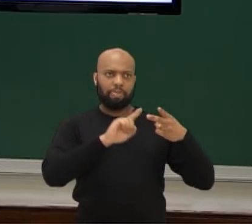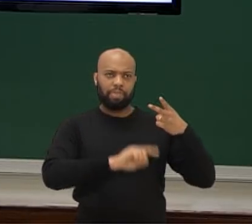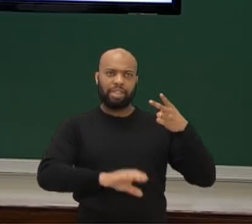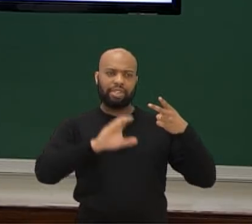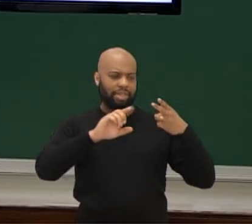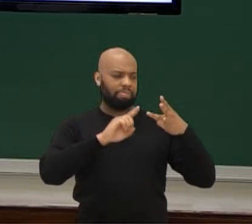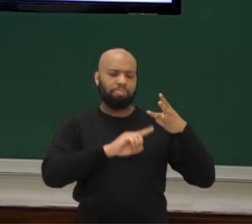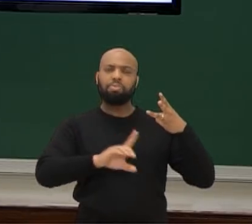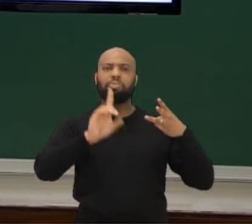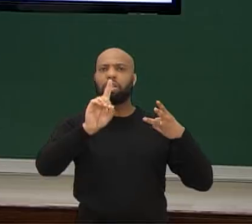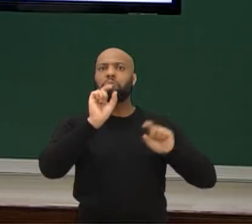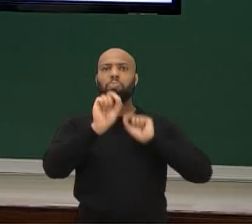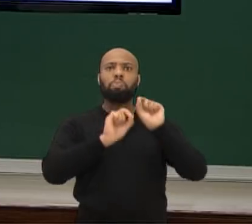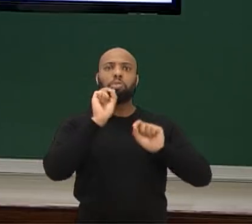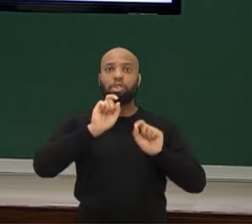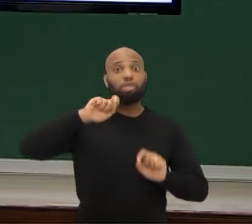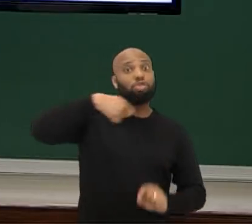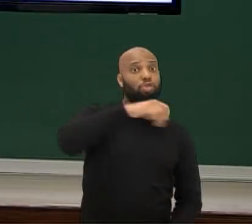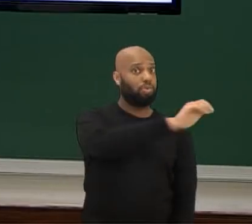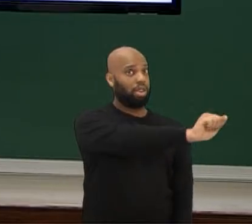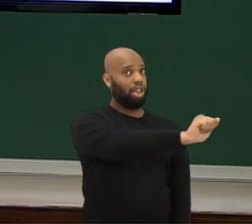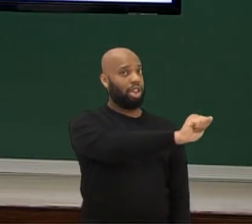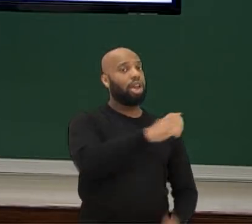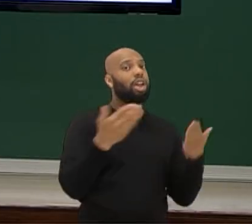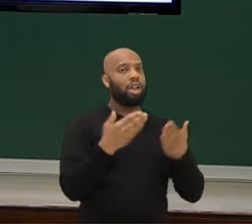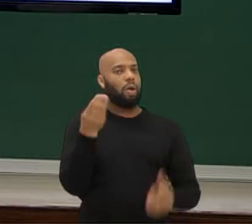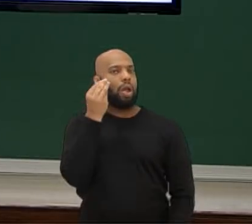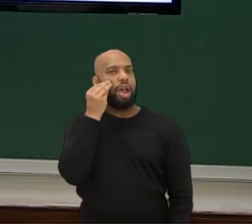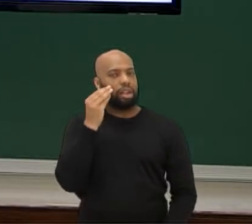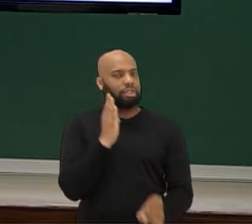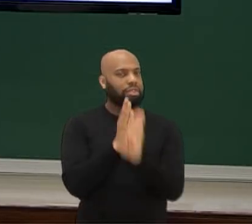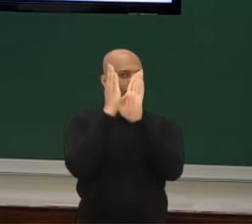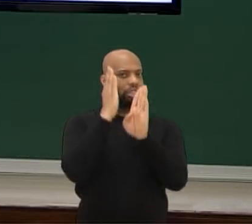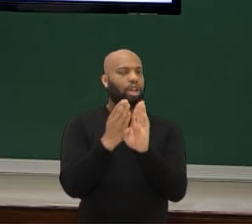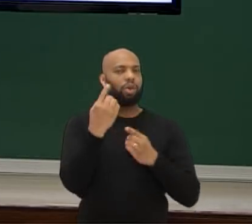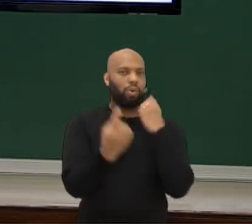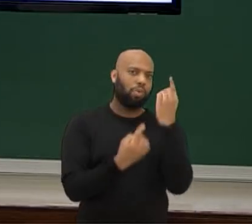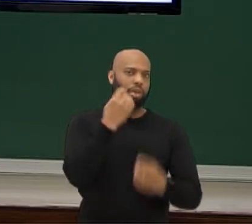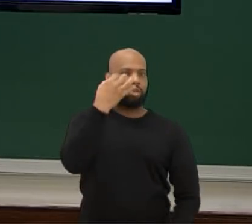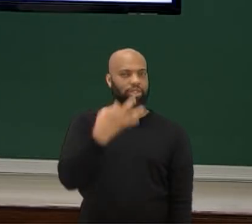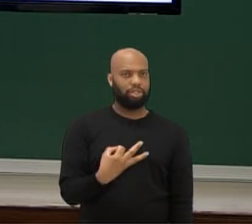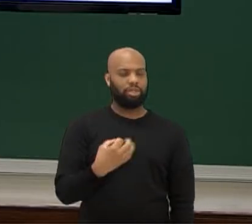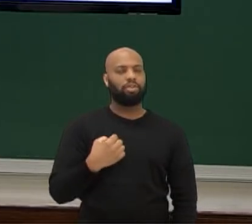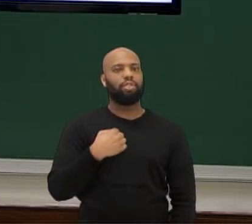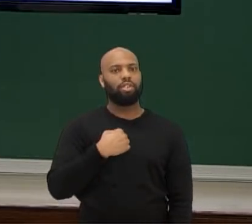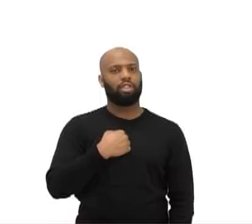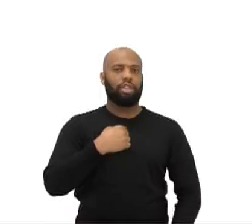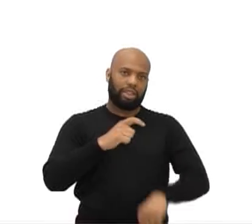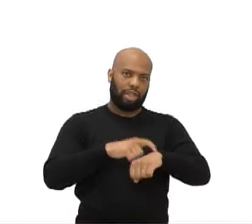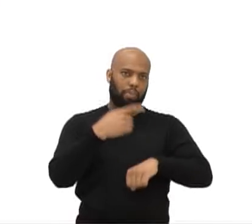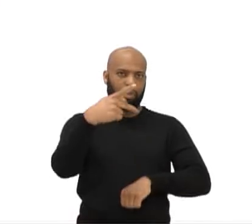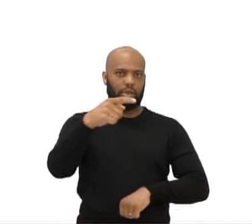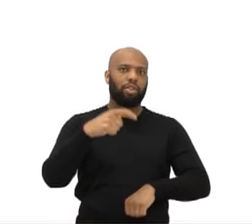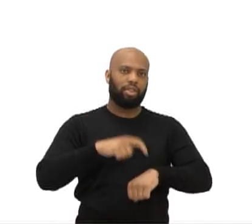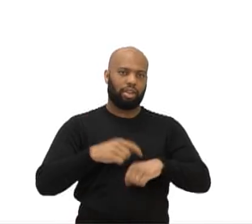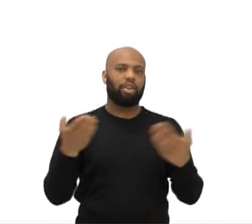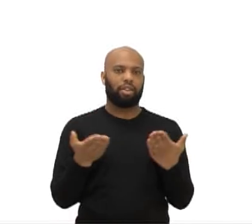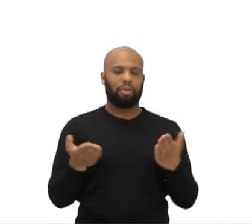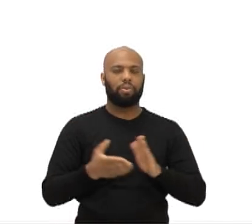D, com relação à letra A? Tente identificar qual figura é a correta. Tempo para vocês.